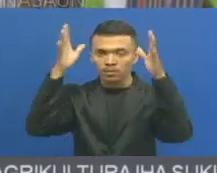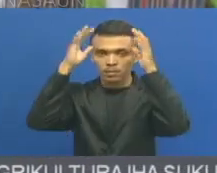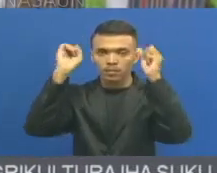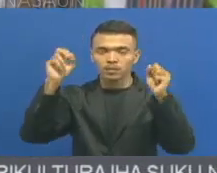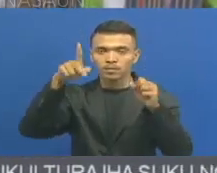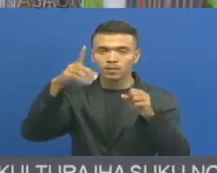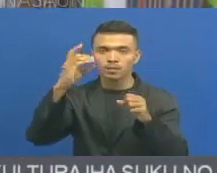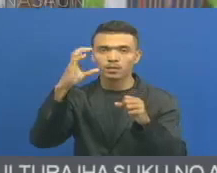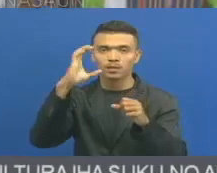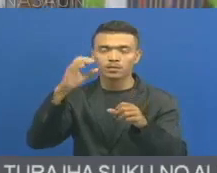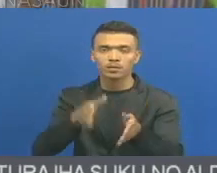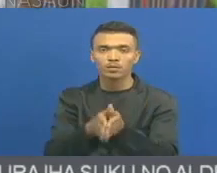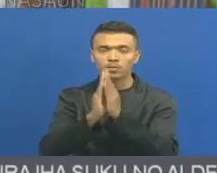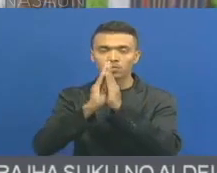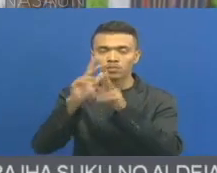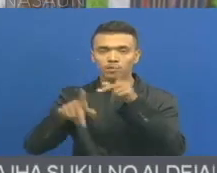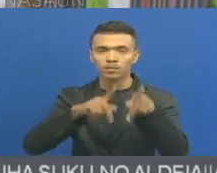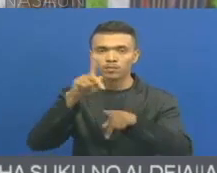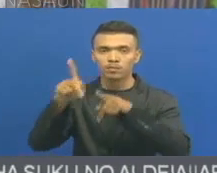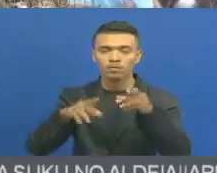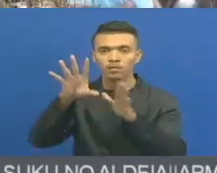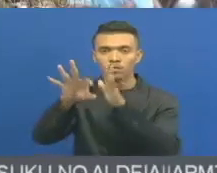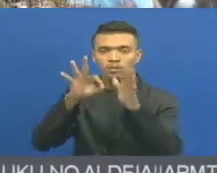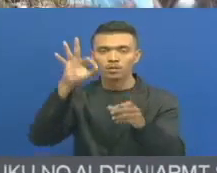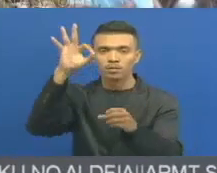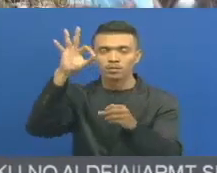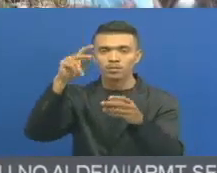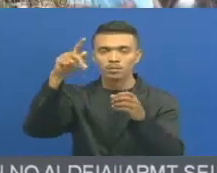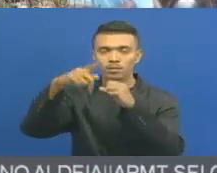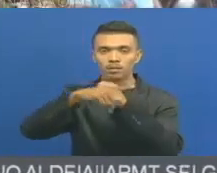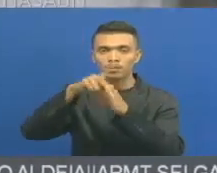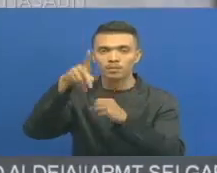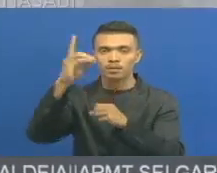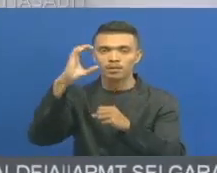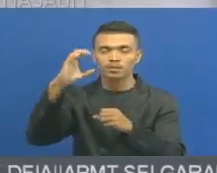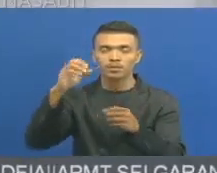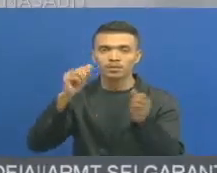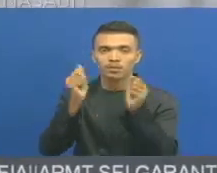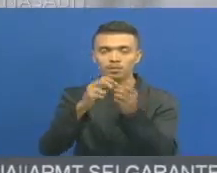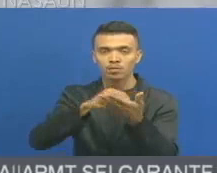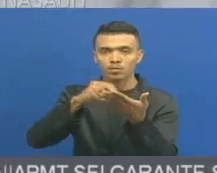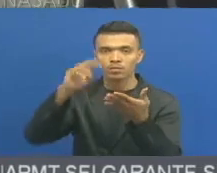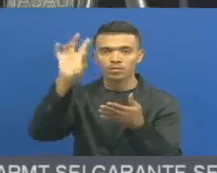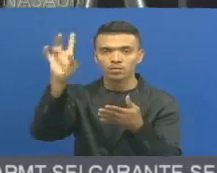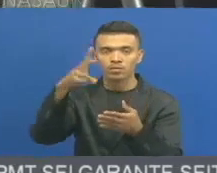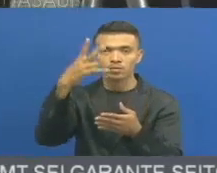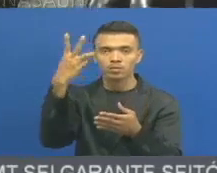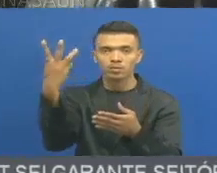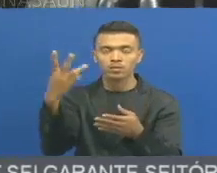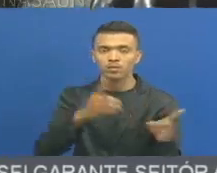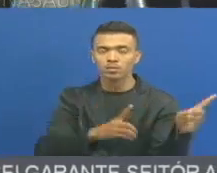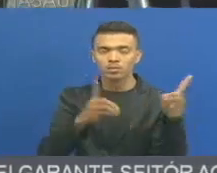PDC apela ba povo vai oli atu hili PDC ho numero sorteo sanulu resignen nune bele cria condição